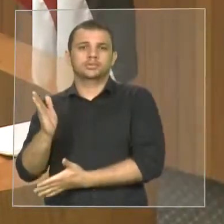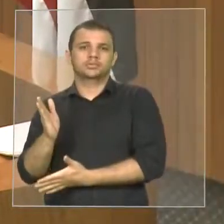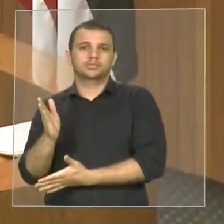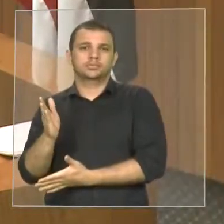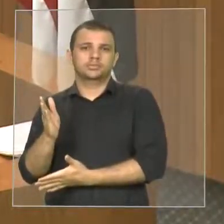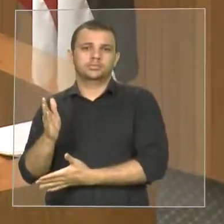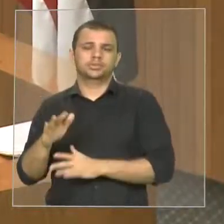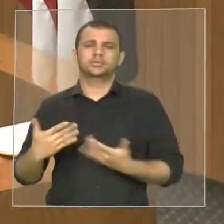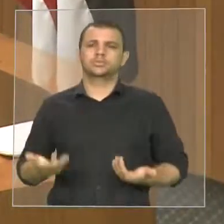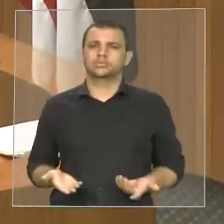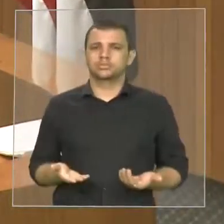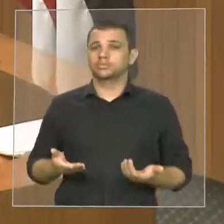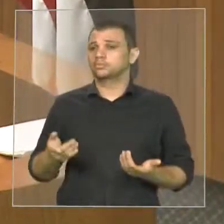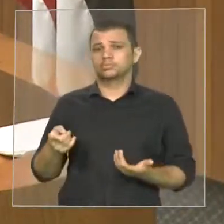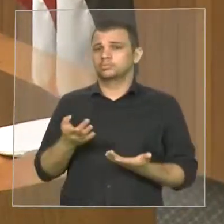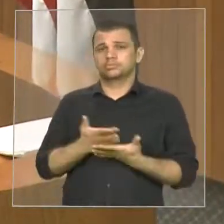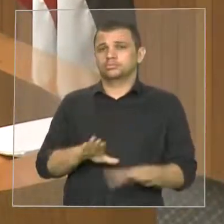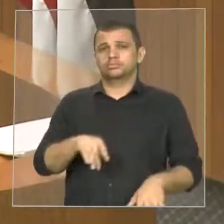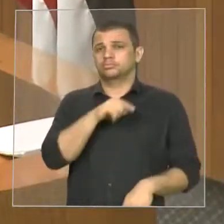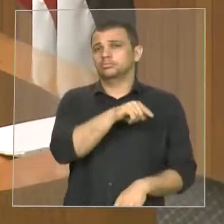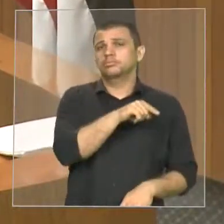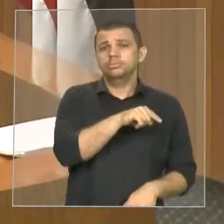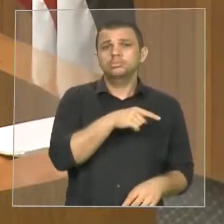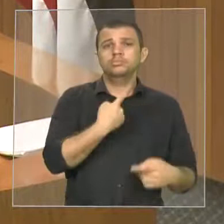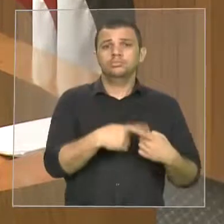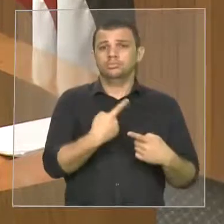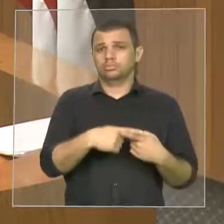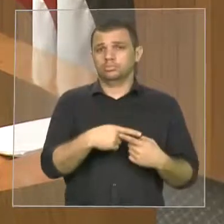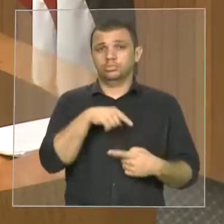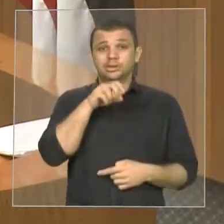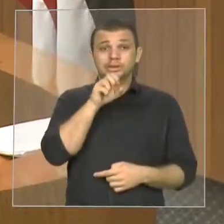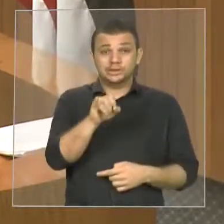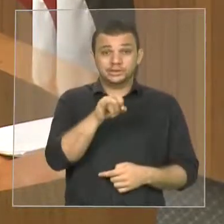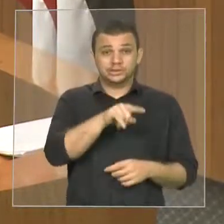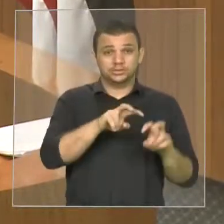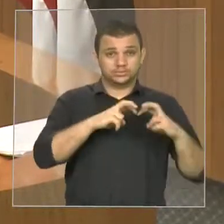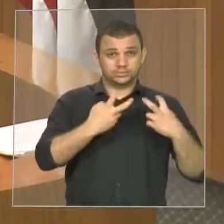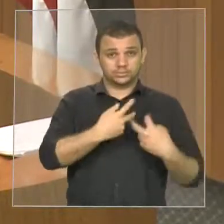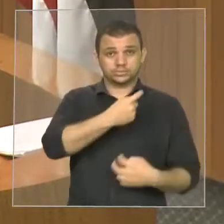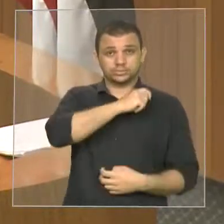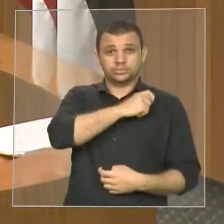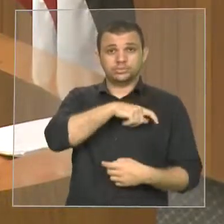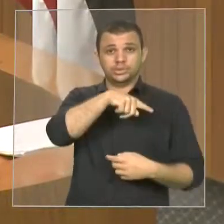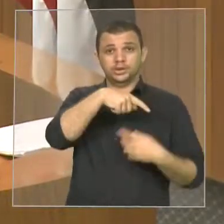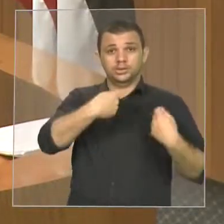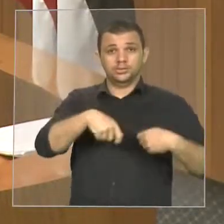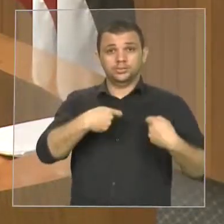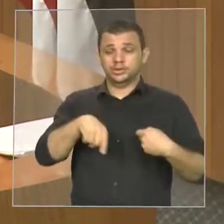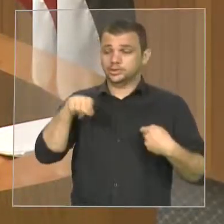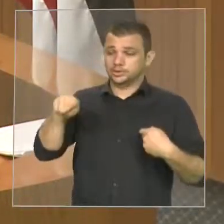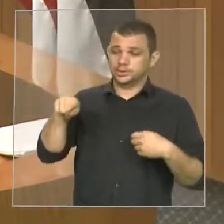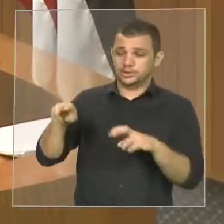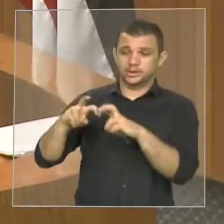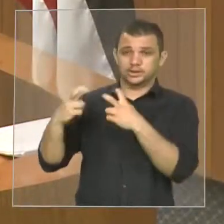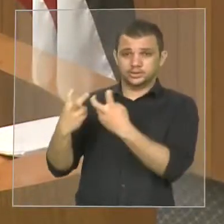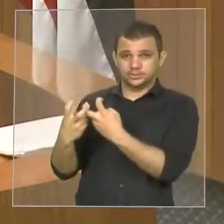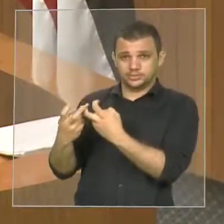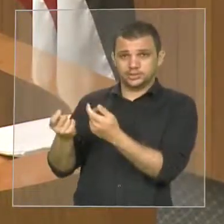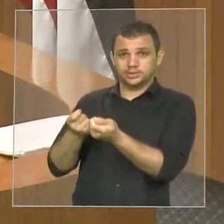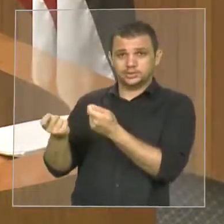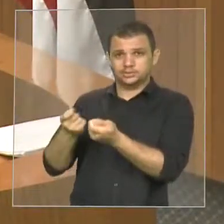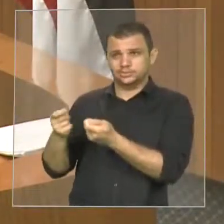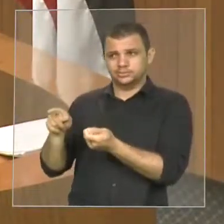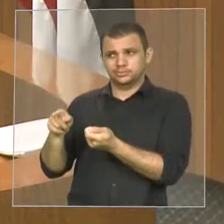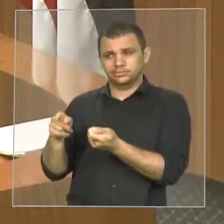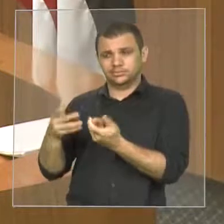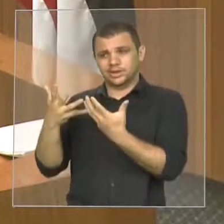emitir um relatório ou um parecer, precisar de uma autorização do órgão que vai ser fiscalizado, ele perde o sentido dele. Não